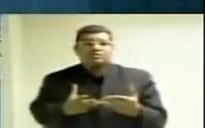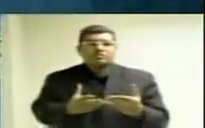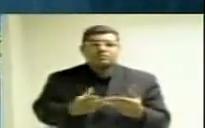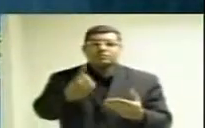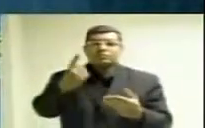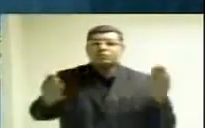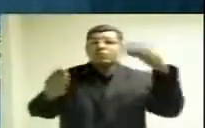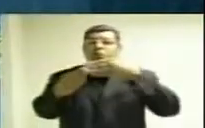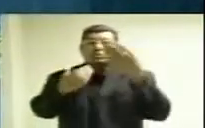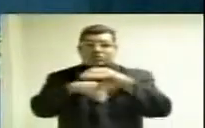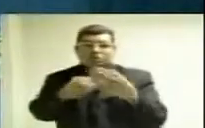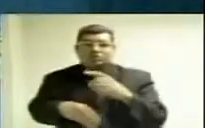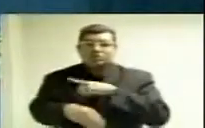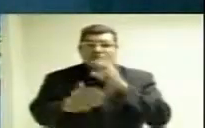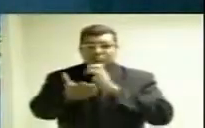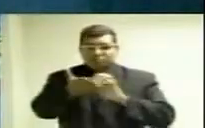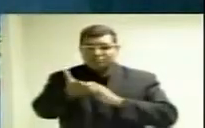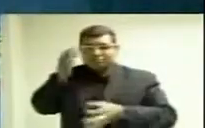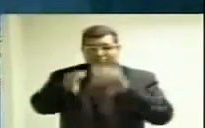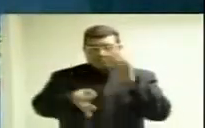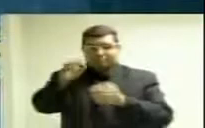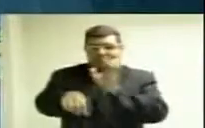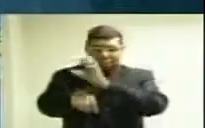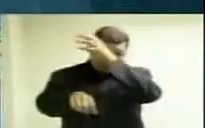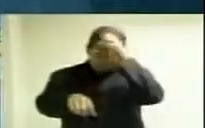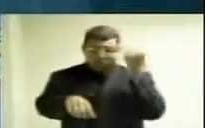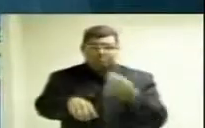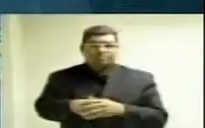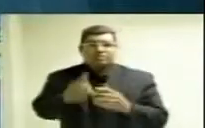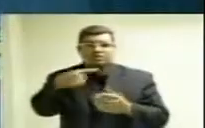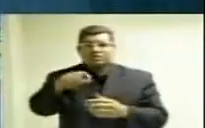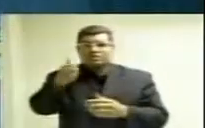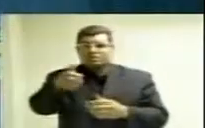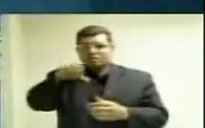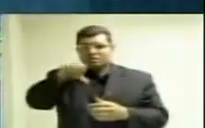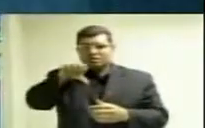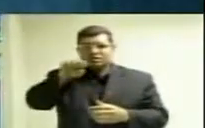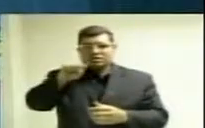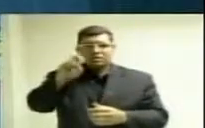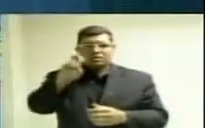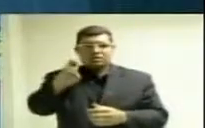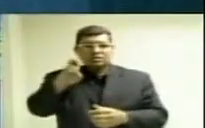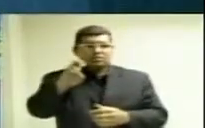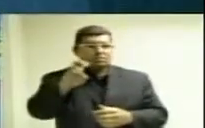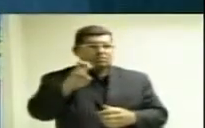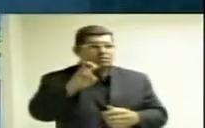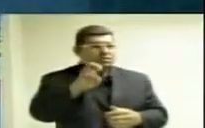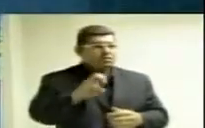O último concurso público da Secretaria de Justiça do Estado do Amazonas foi em 1985.